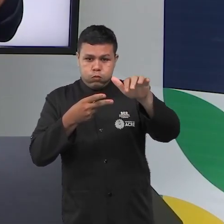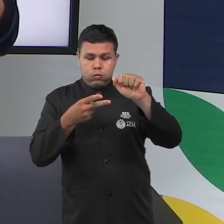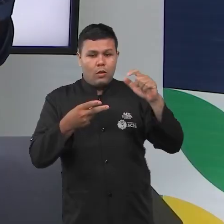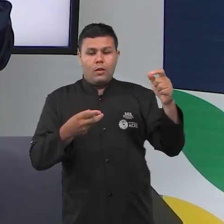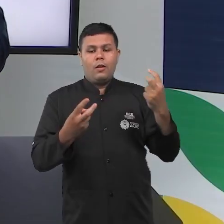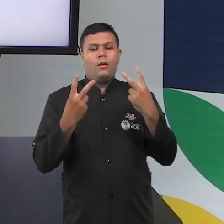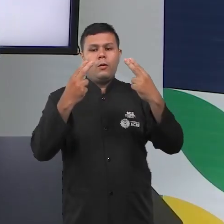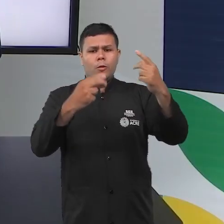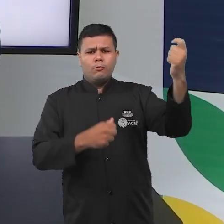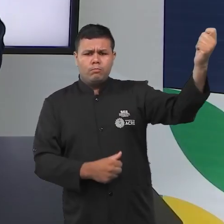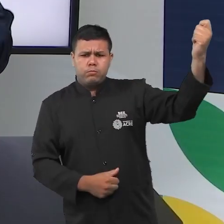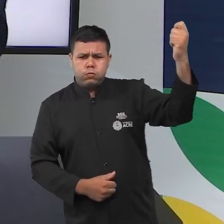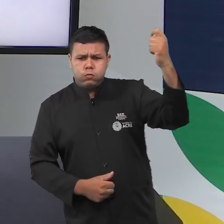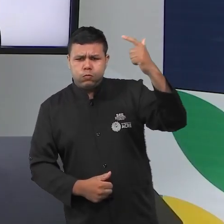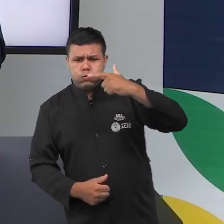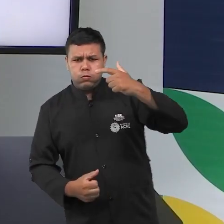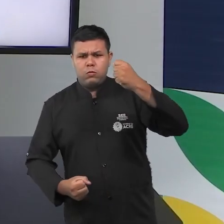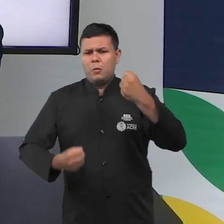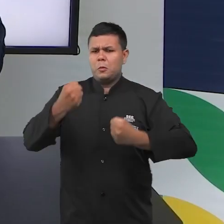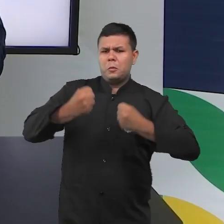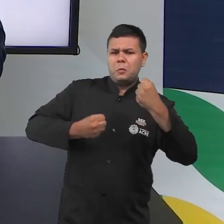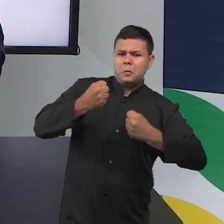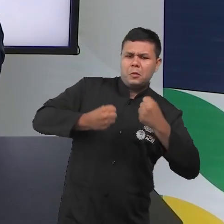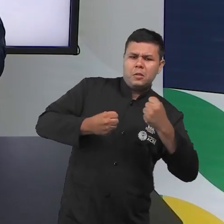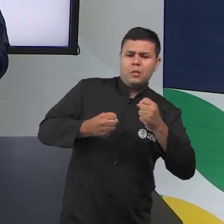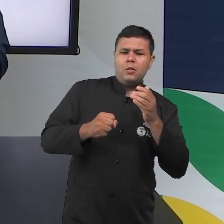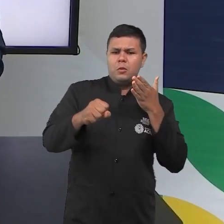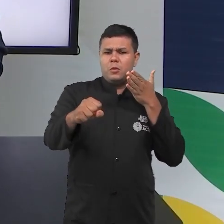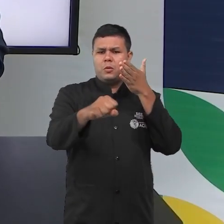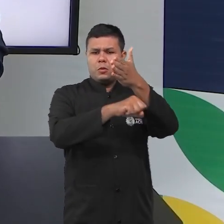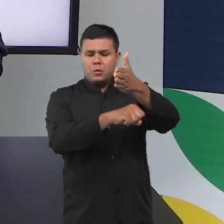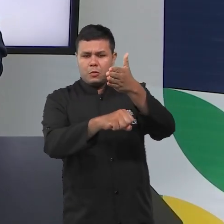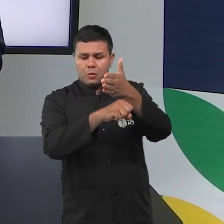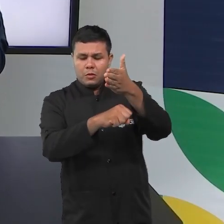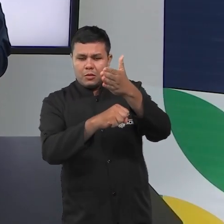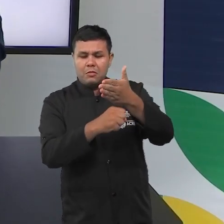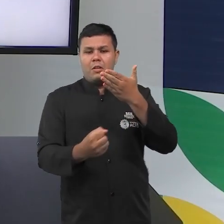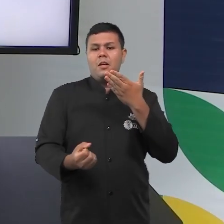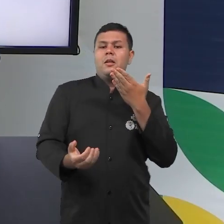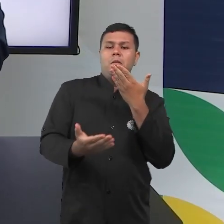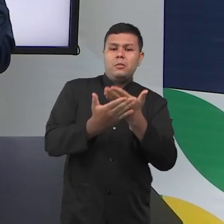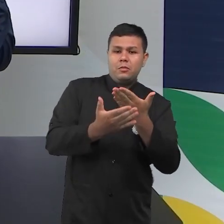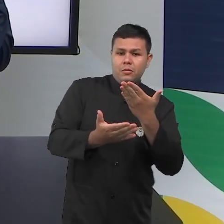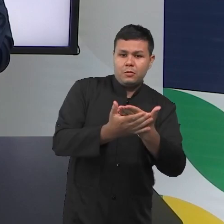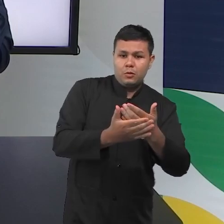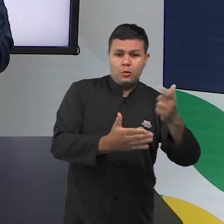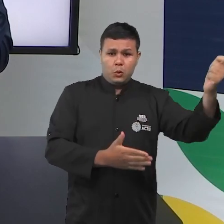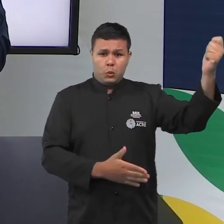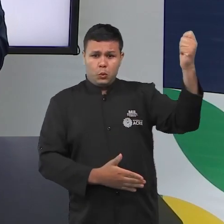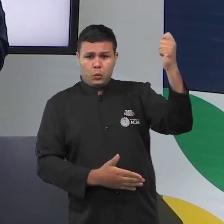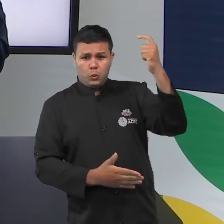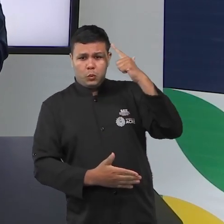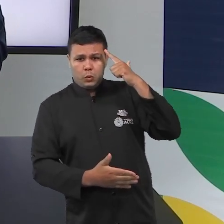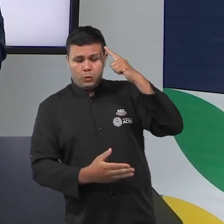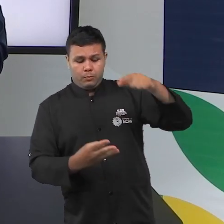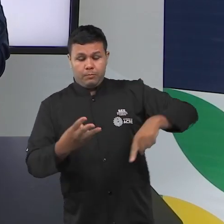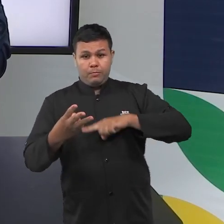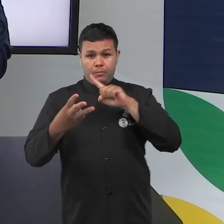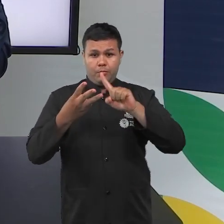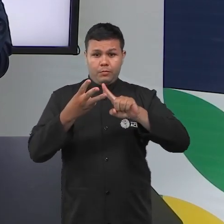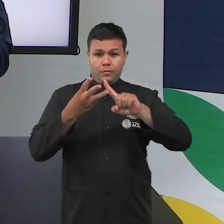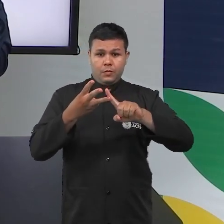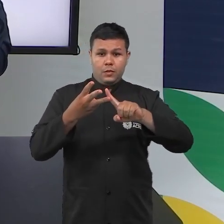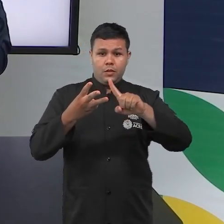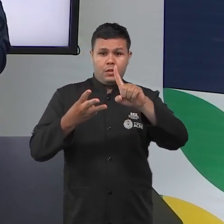solares, raios UV, que você vem trabalhar, você vem para a aula, você está sob a emissão desses raios. Agora, quando a gente vai para a radiação gama, gama são